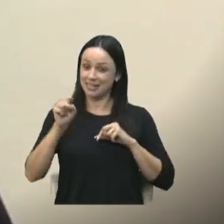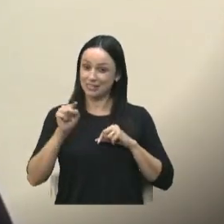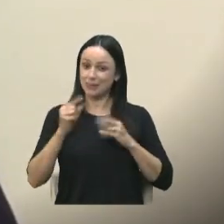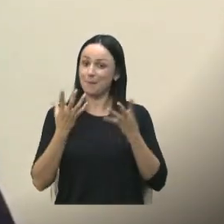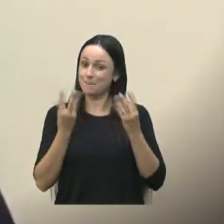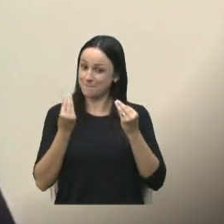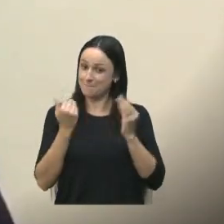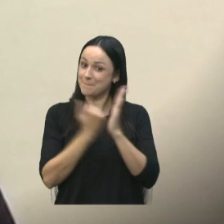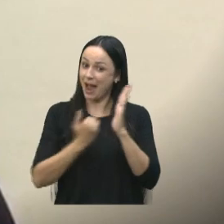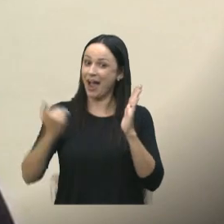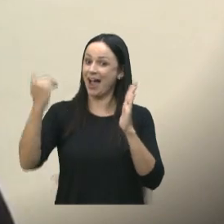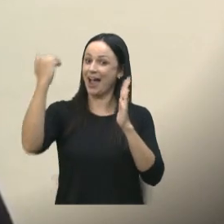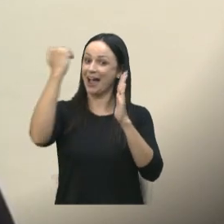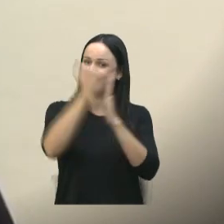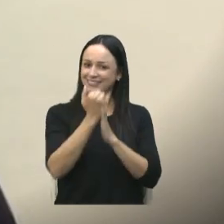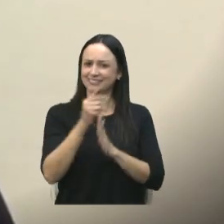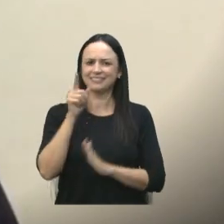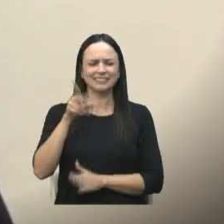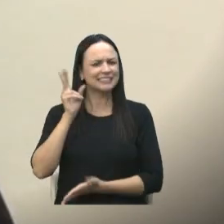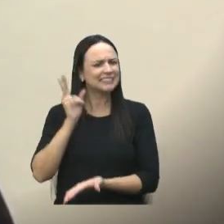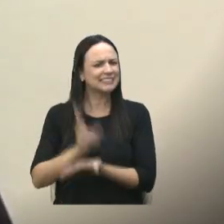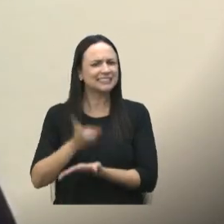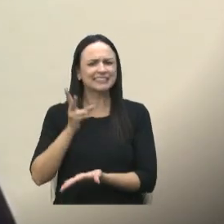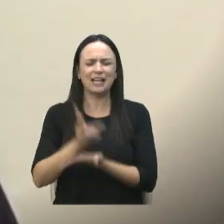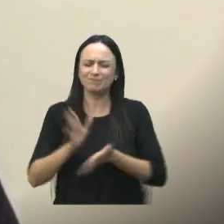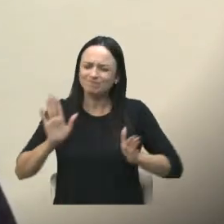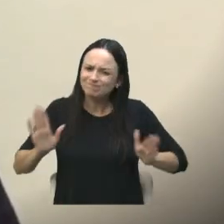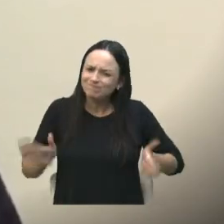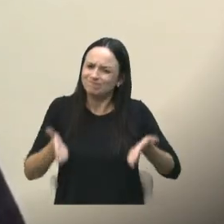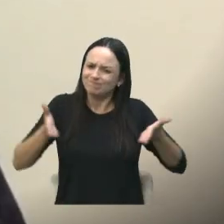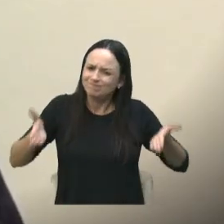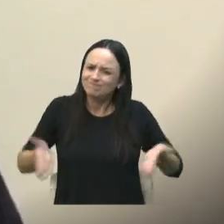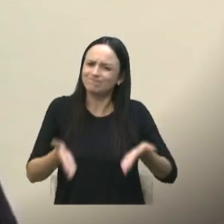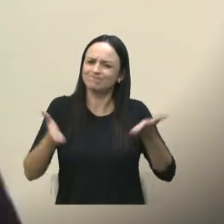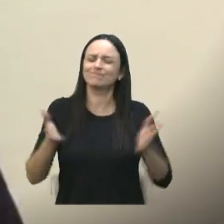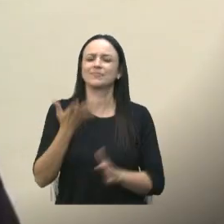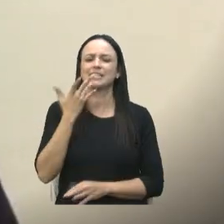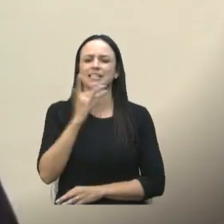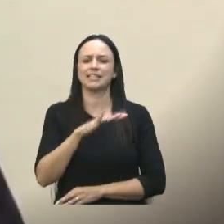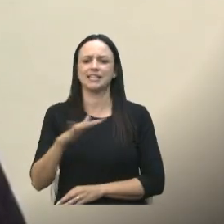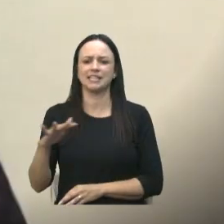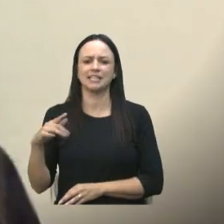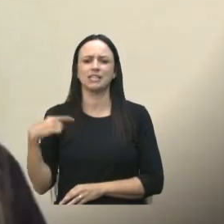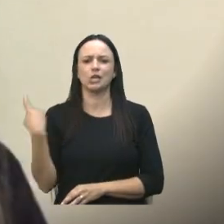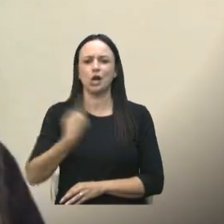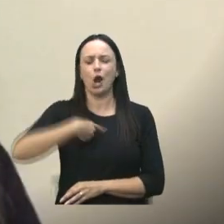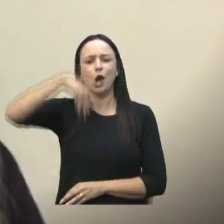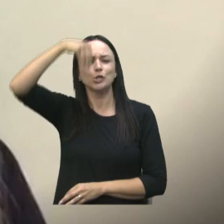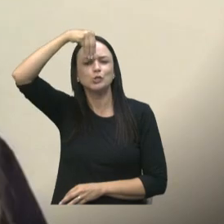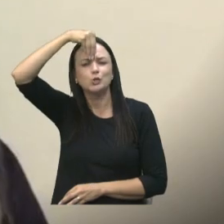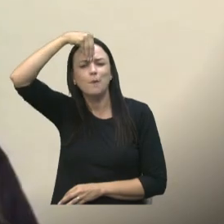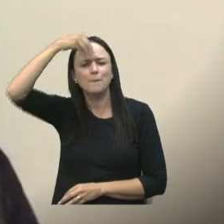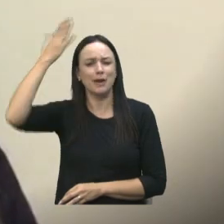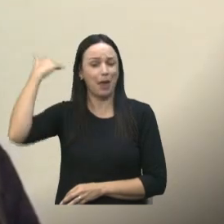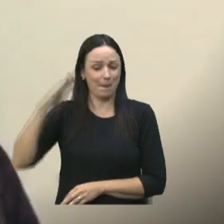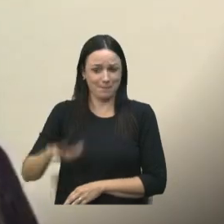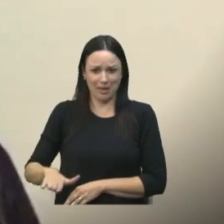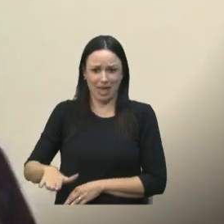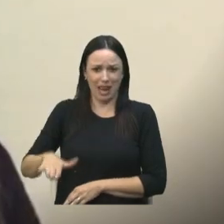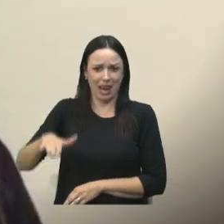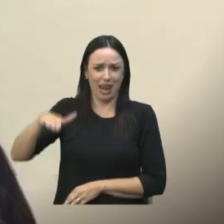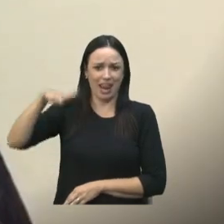viu? Você aí sempre incentivando as crianças, nós sobrinhos desde pequeno,